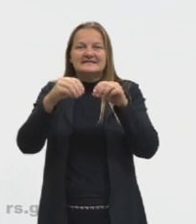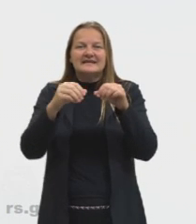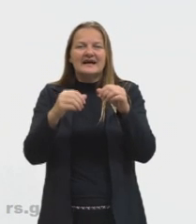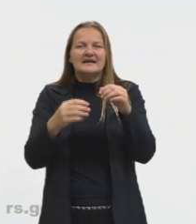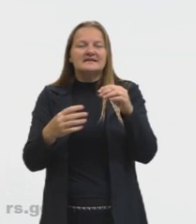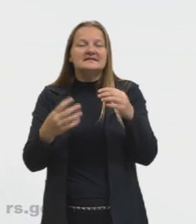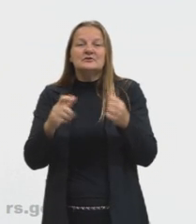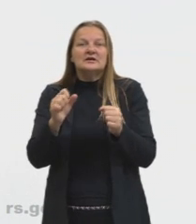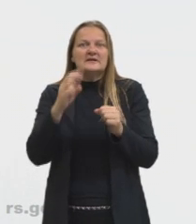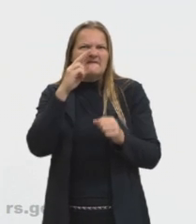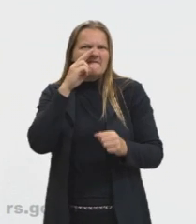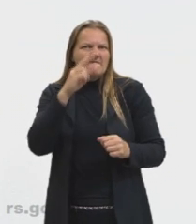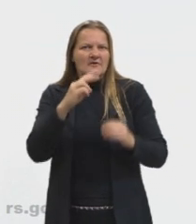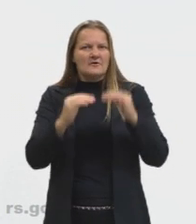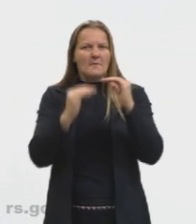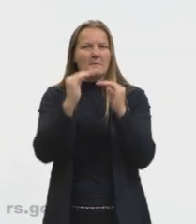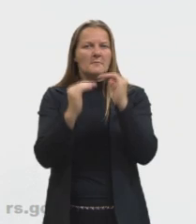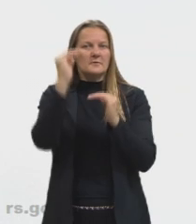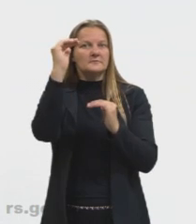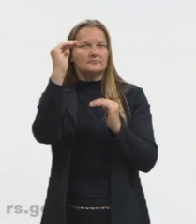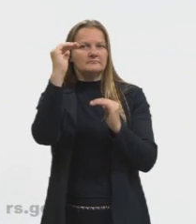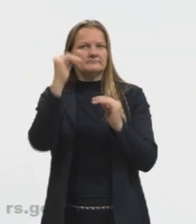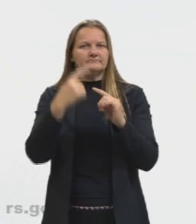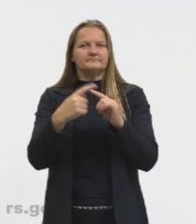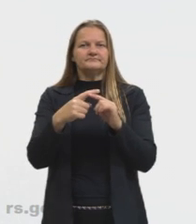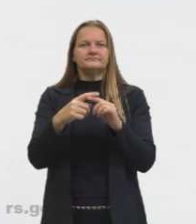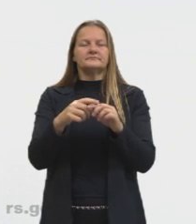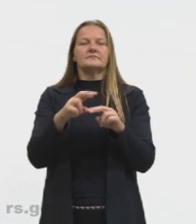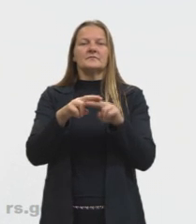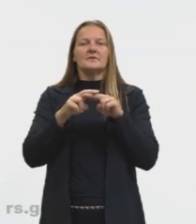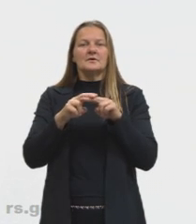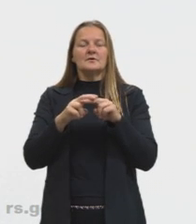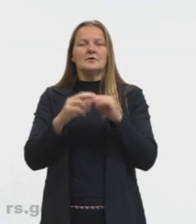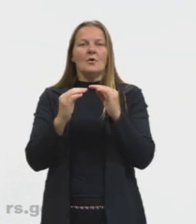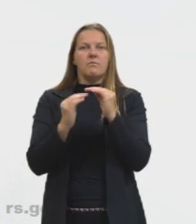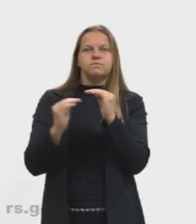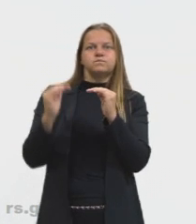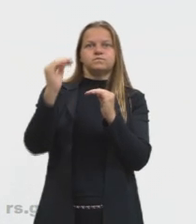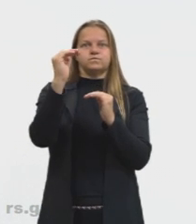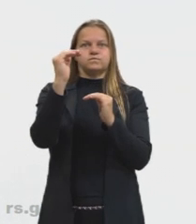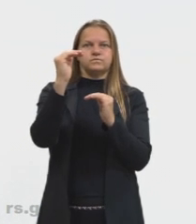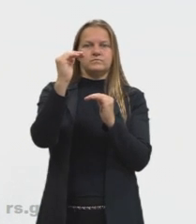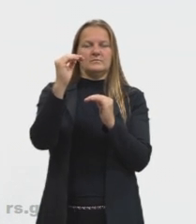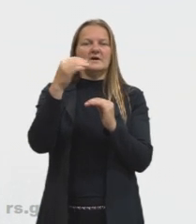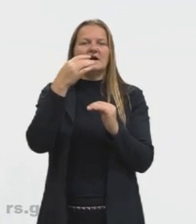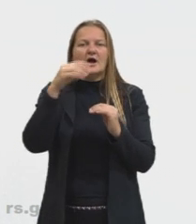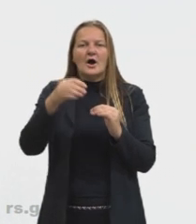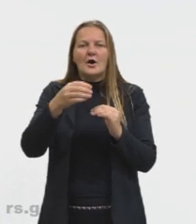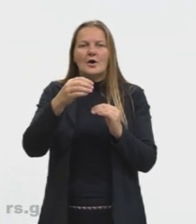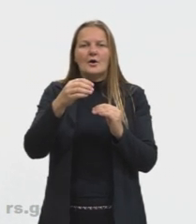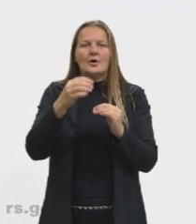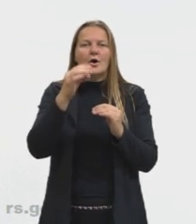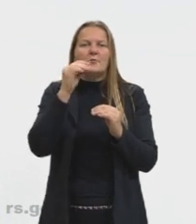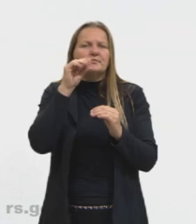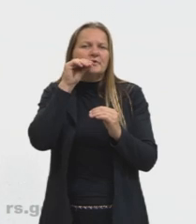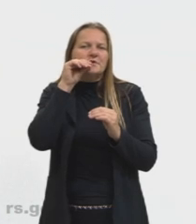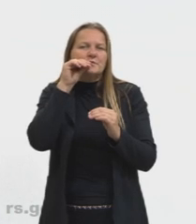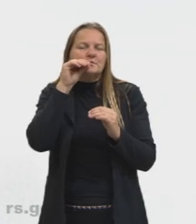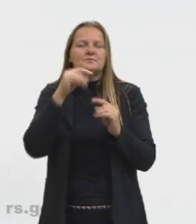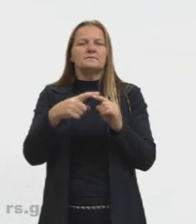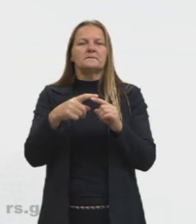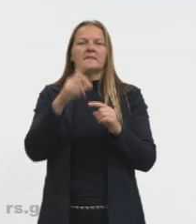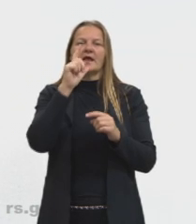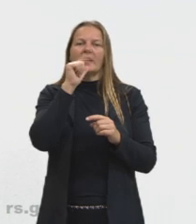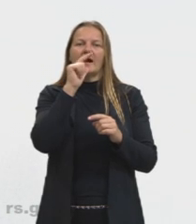não são de tão proporção que eles conseguem se sobressair aí tu consegue sentir o gosto dele está para ser